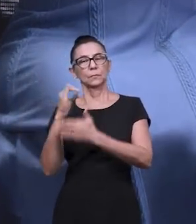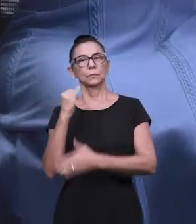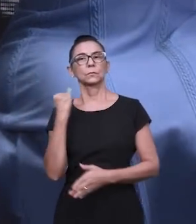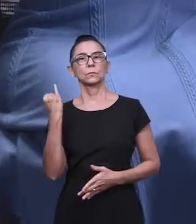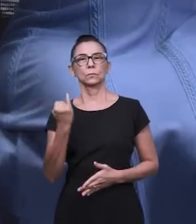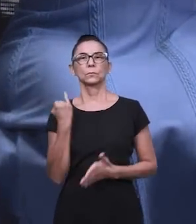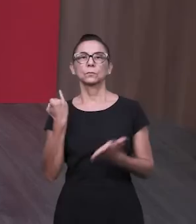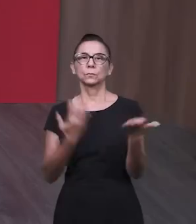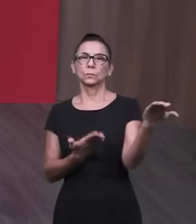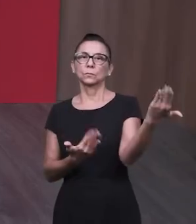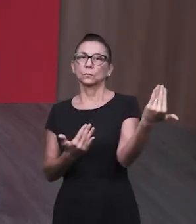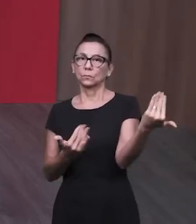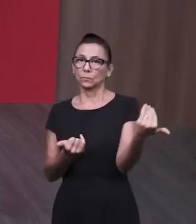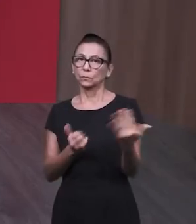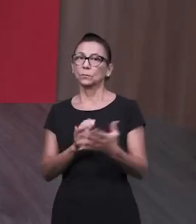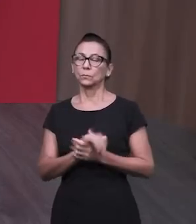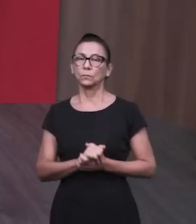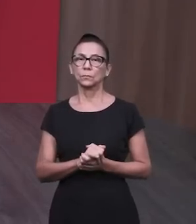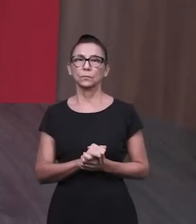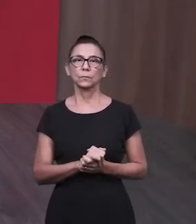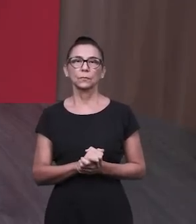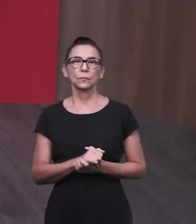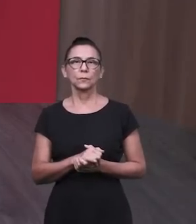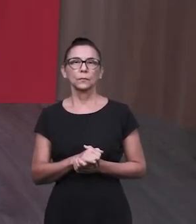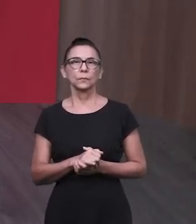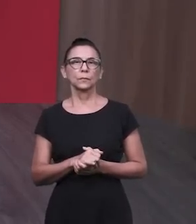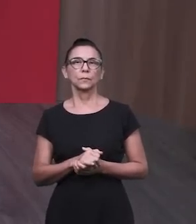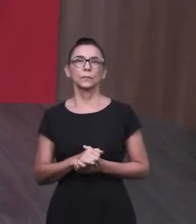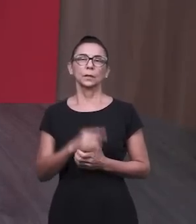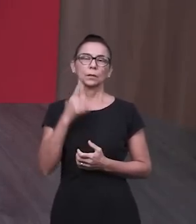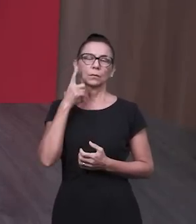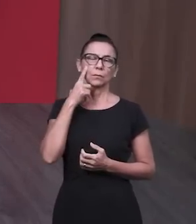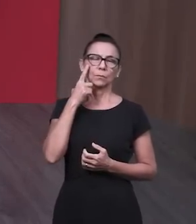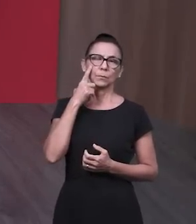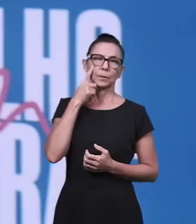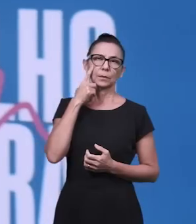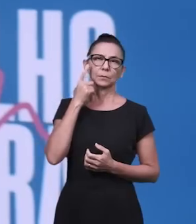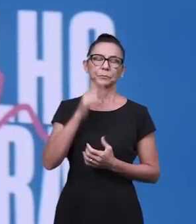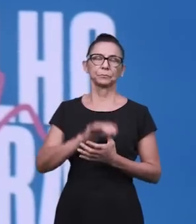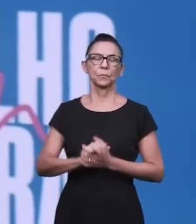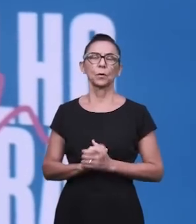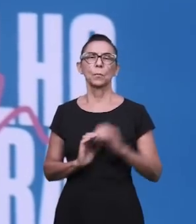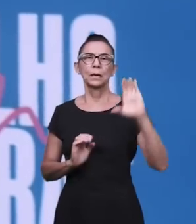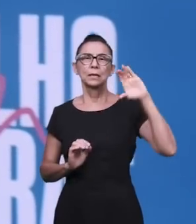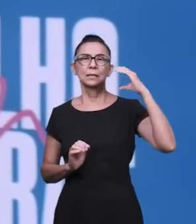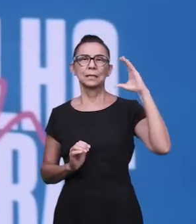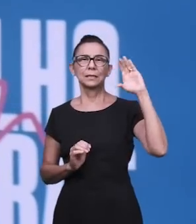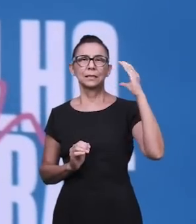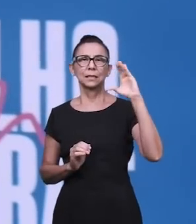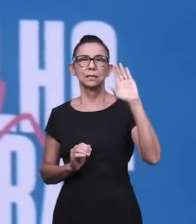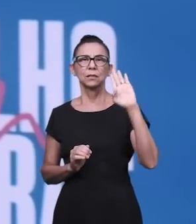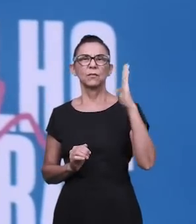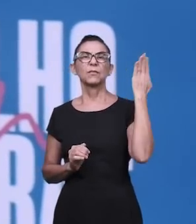importante os jovens estarem atentos àquilo que é chamado de a falsa ciência.